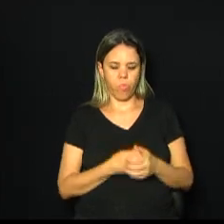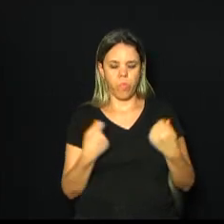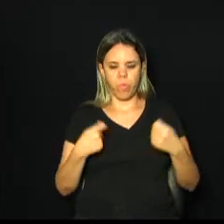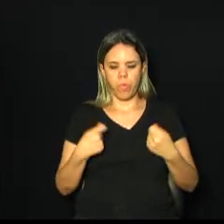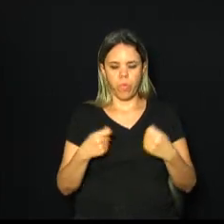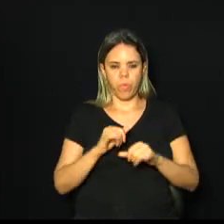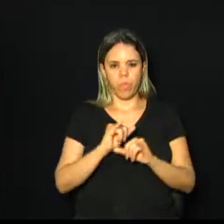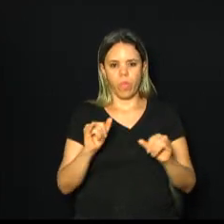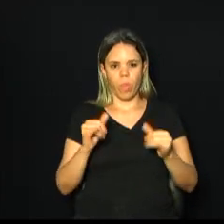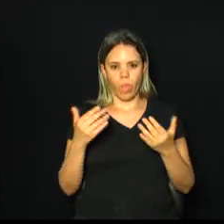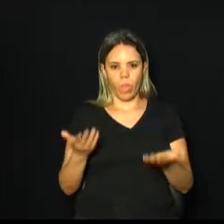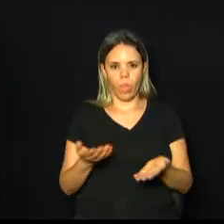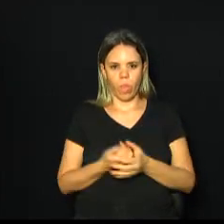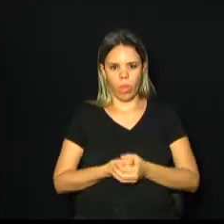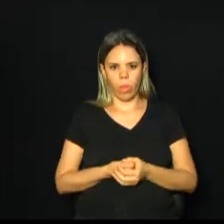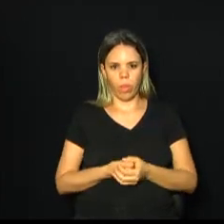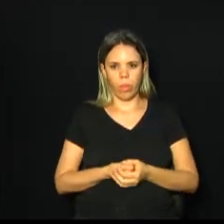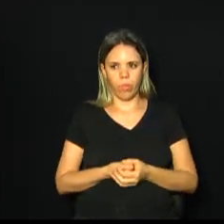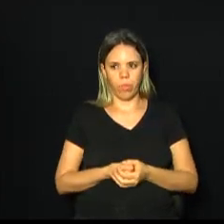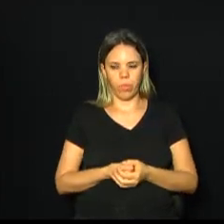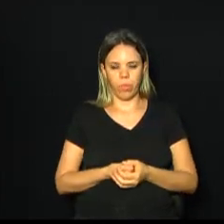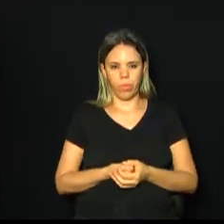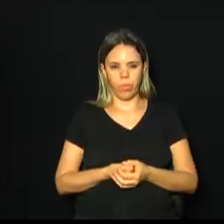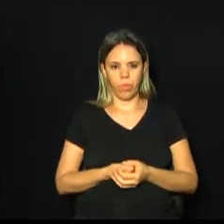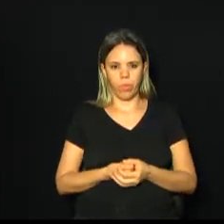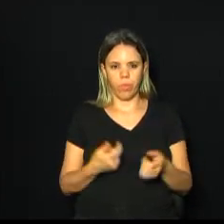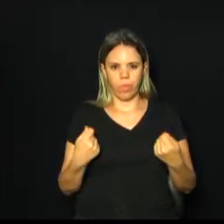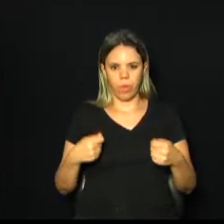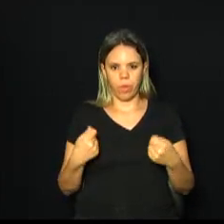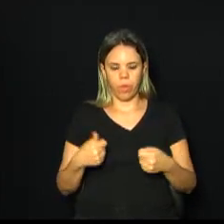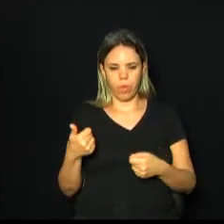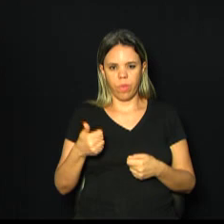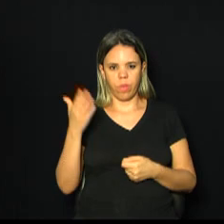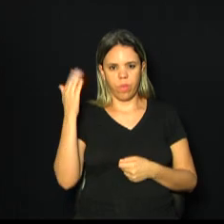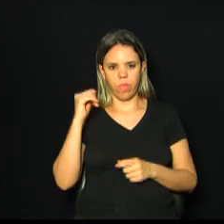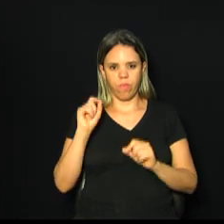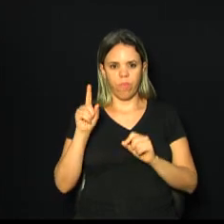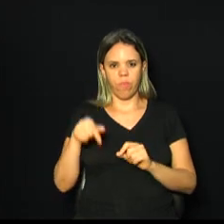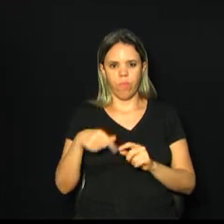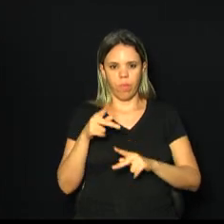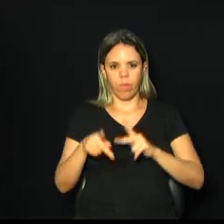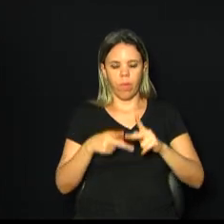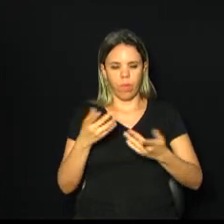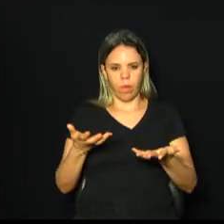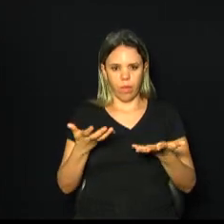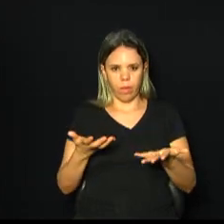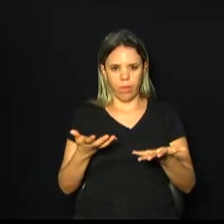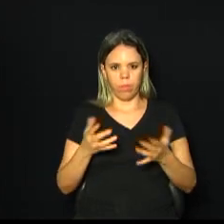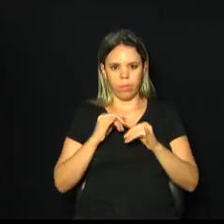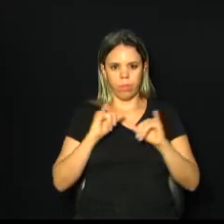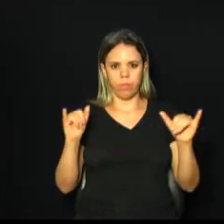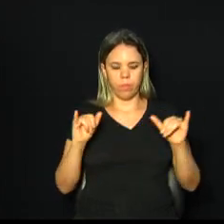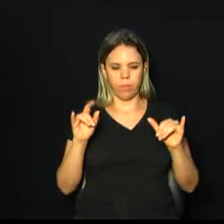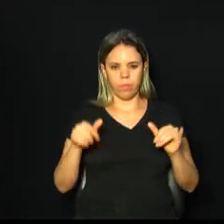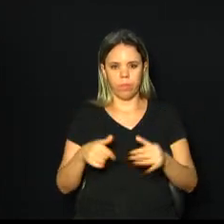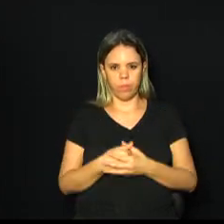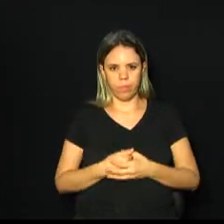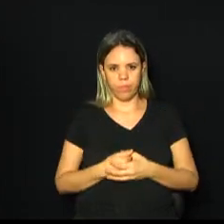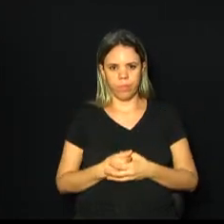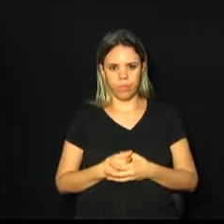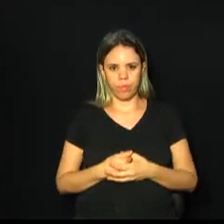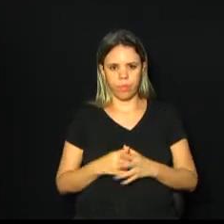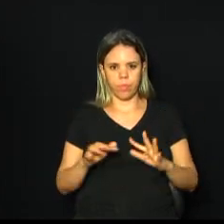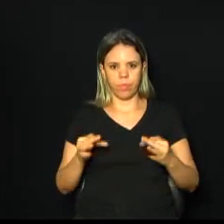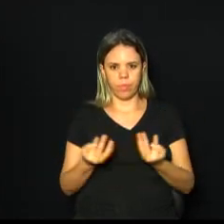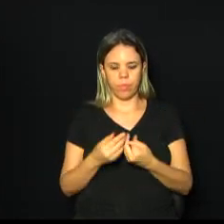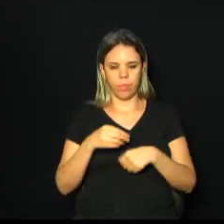uma notícia. Ele precisa primeiro saber se esse paciente quer que essa notícia seja dada para a